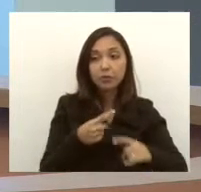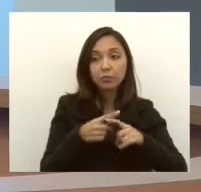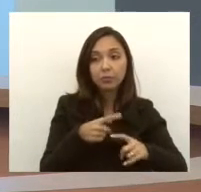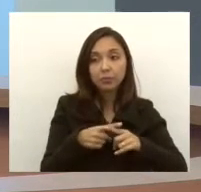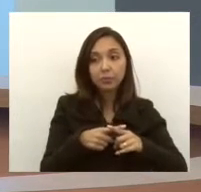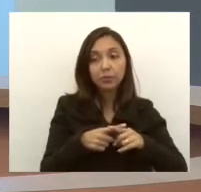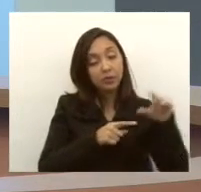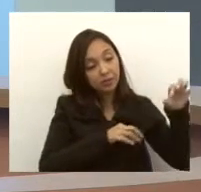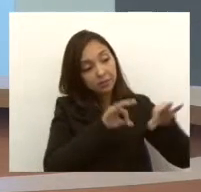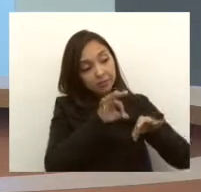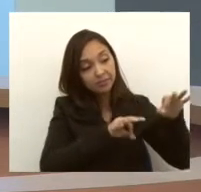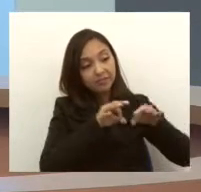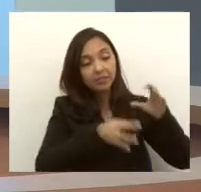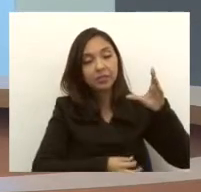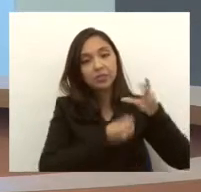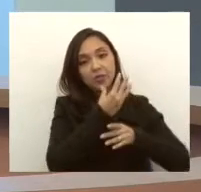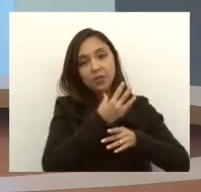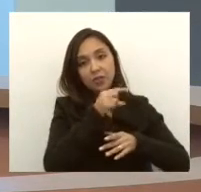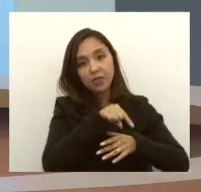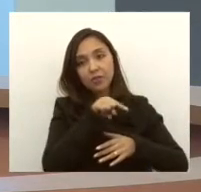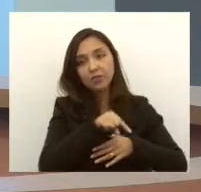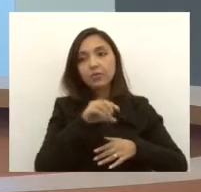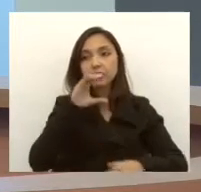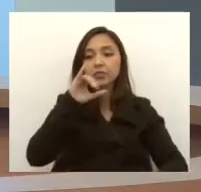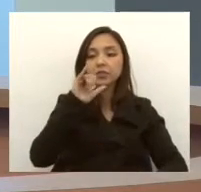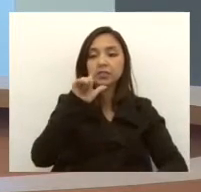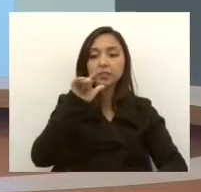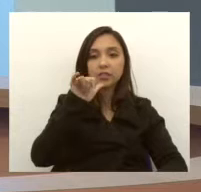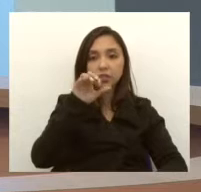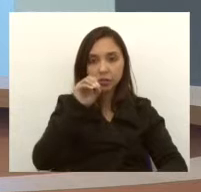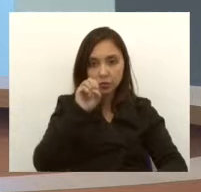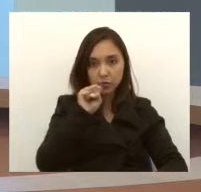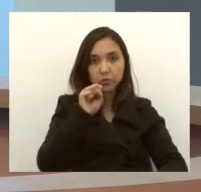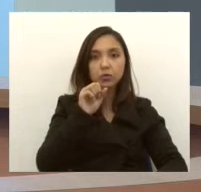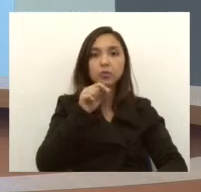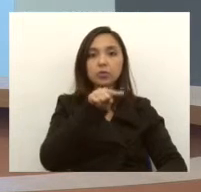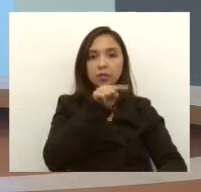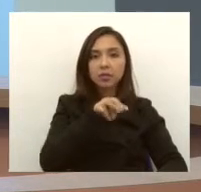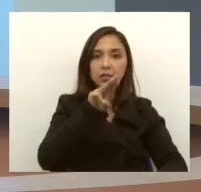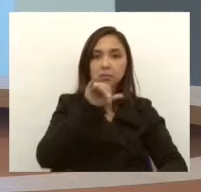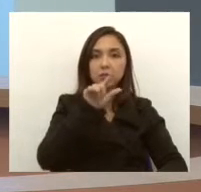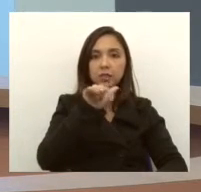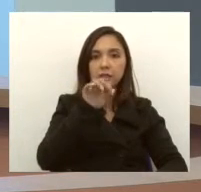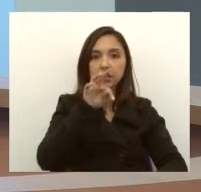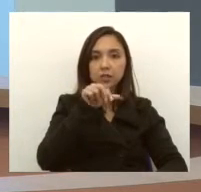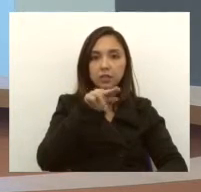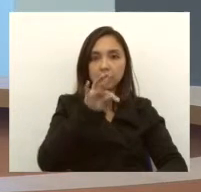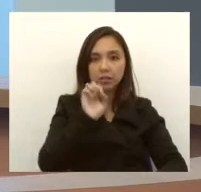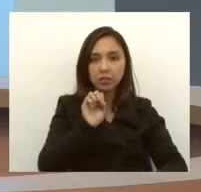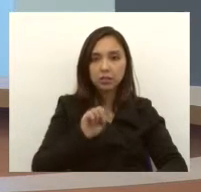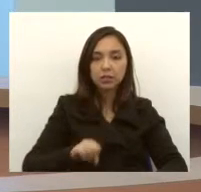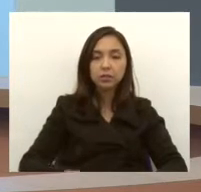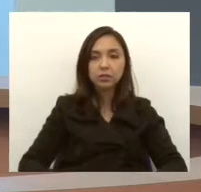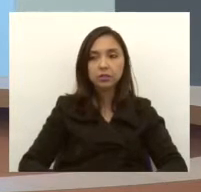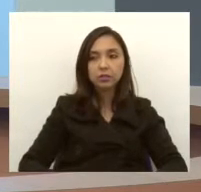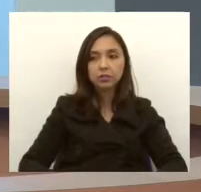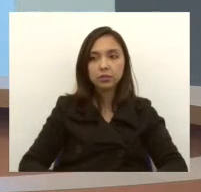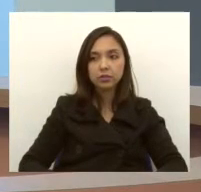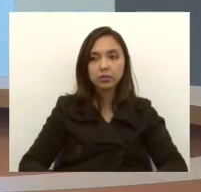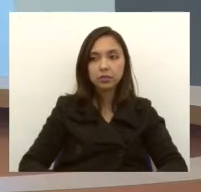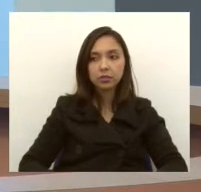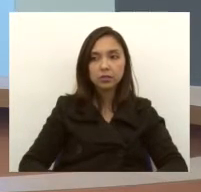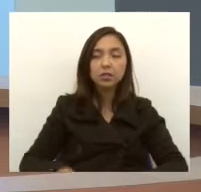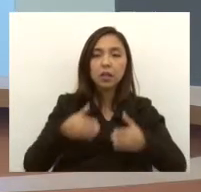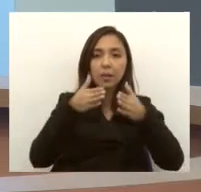tá se formando agora. Vejo o Silos ali, que é um grande militante do Jardim Adriana. Está